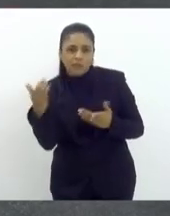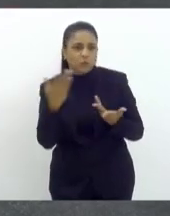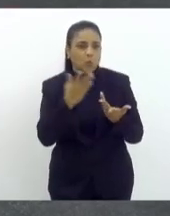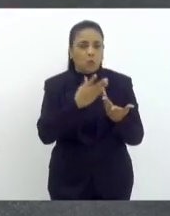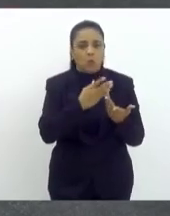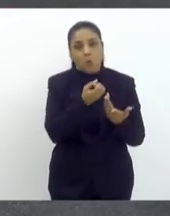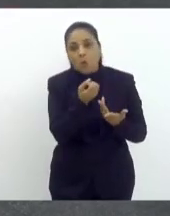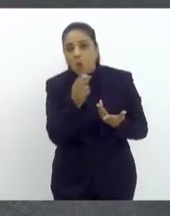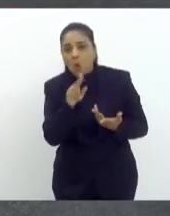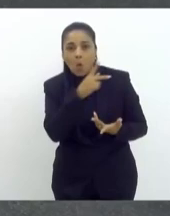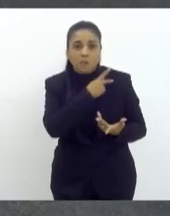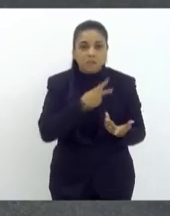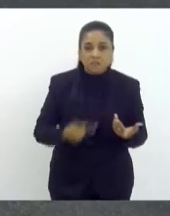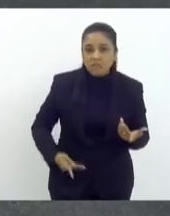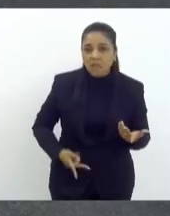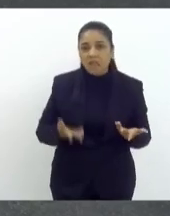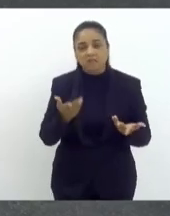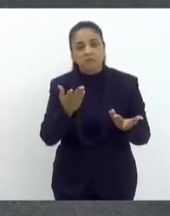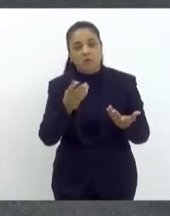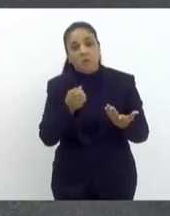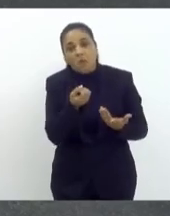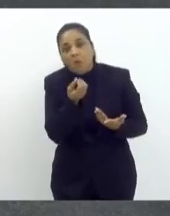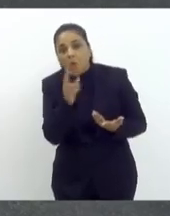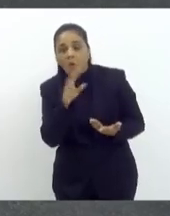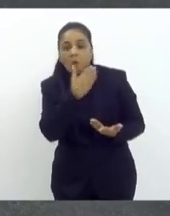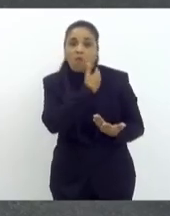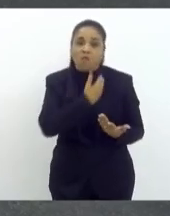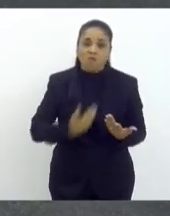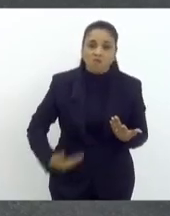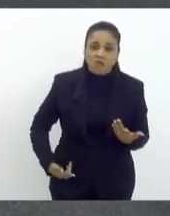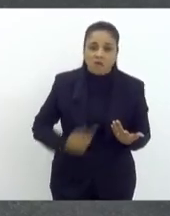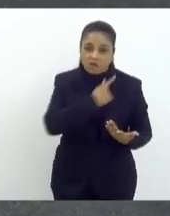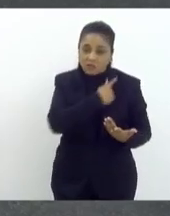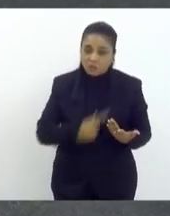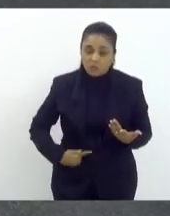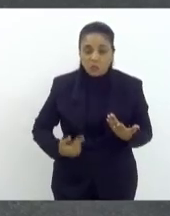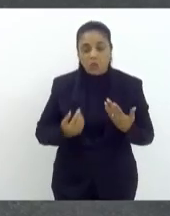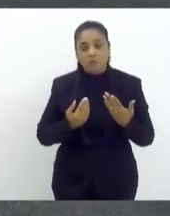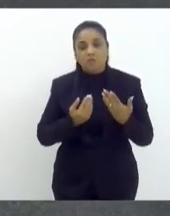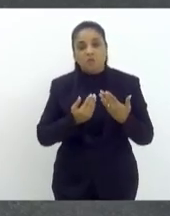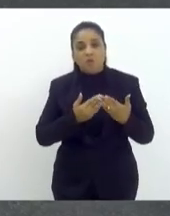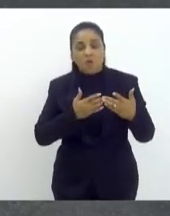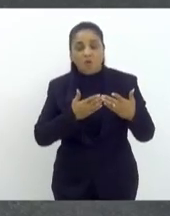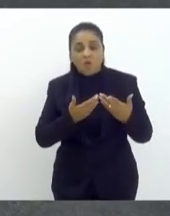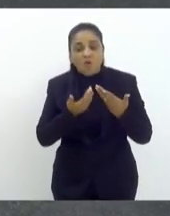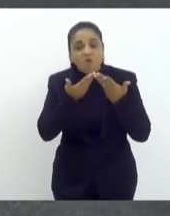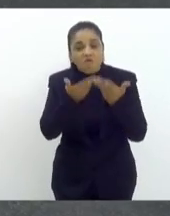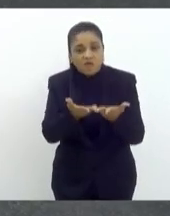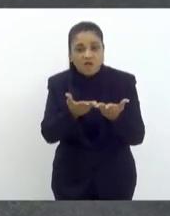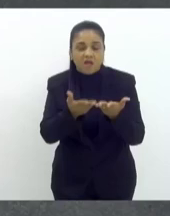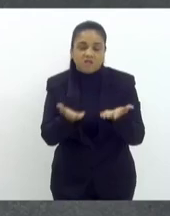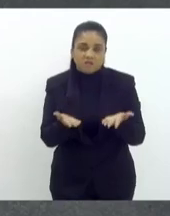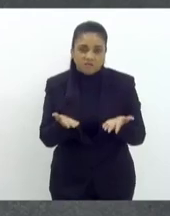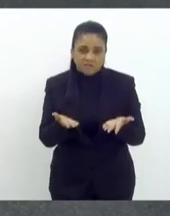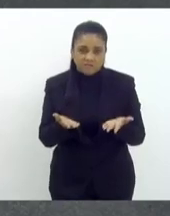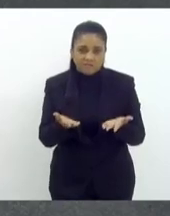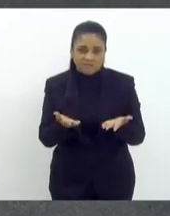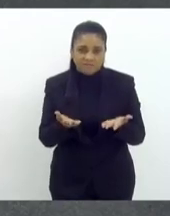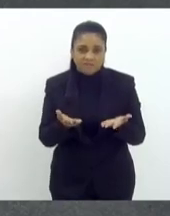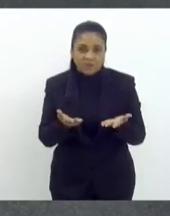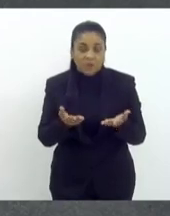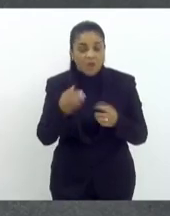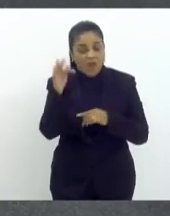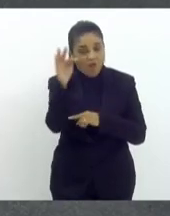mesmo o governador que oferece as instalações eu acho que essa formalização seria